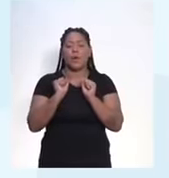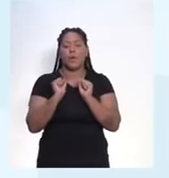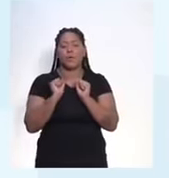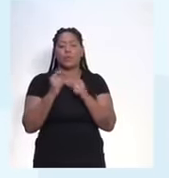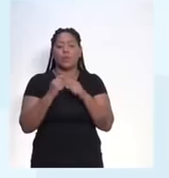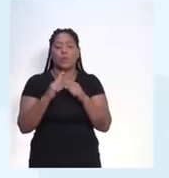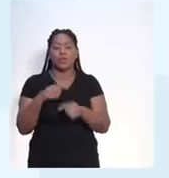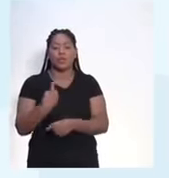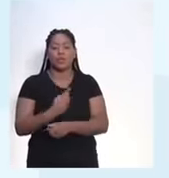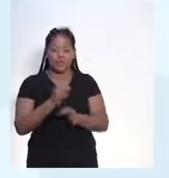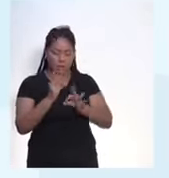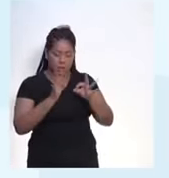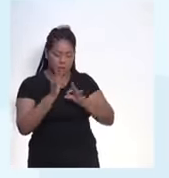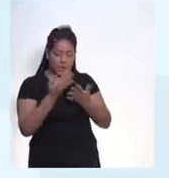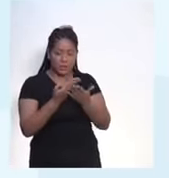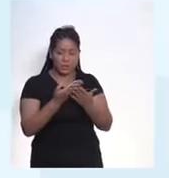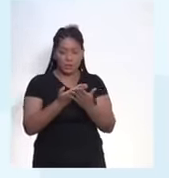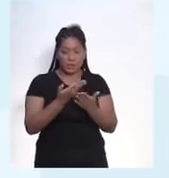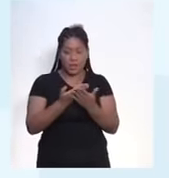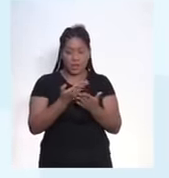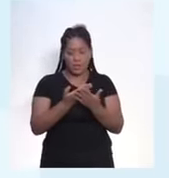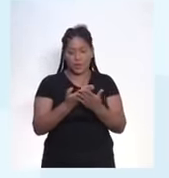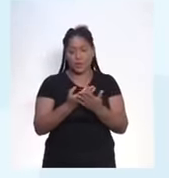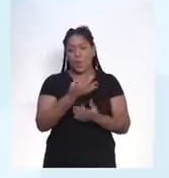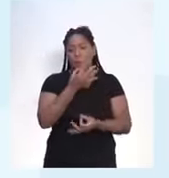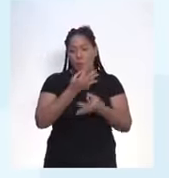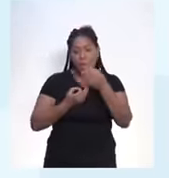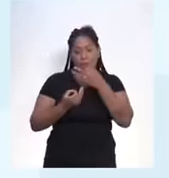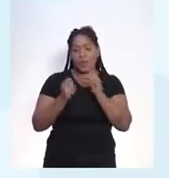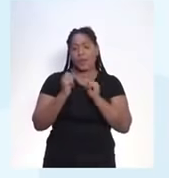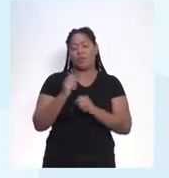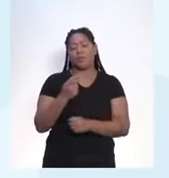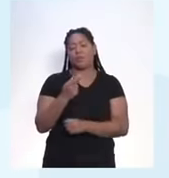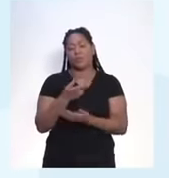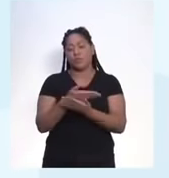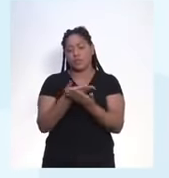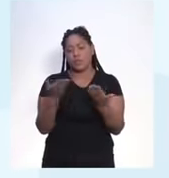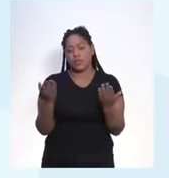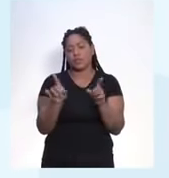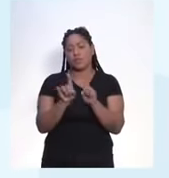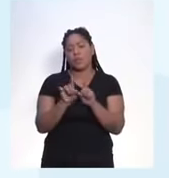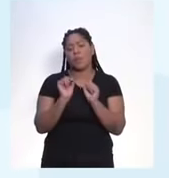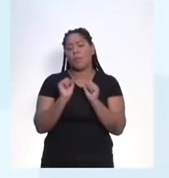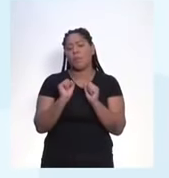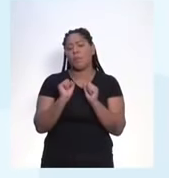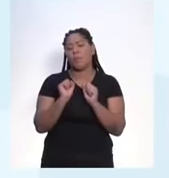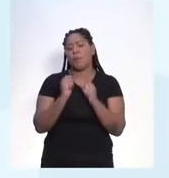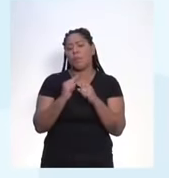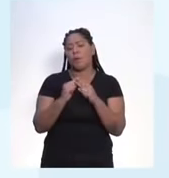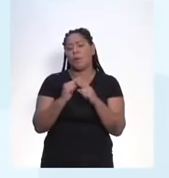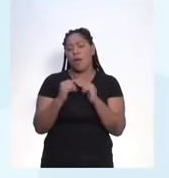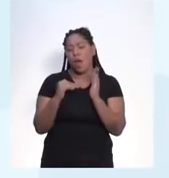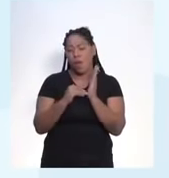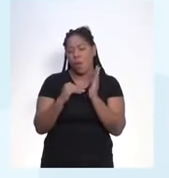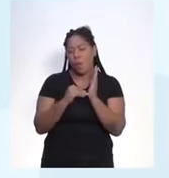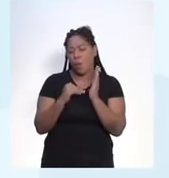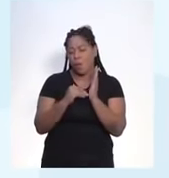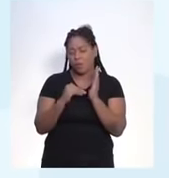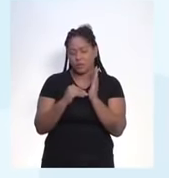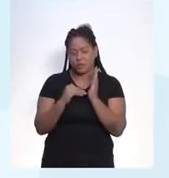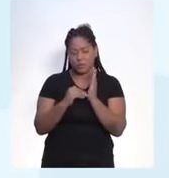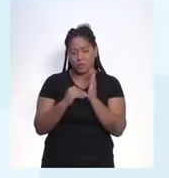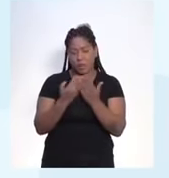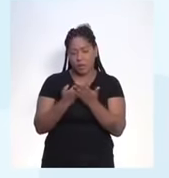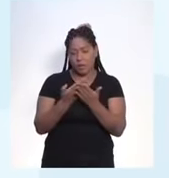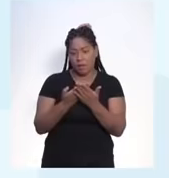essas aulas aí com essas orientações aí de vocês a última aula é o que mais gerou dúvida nessas últimas aulas